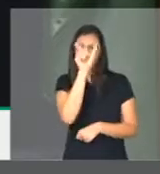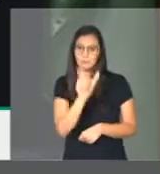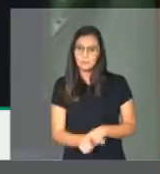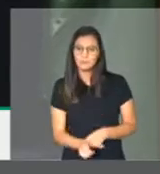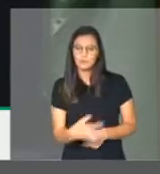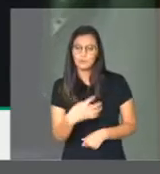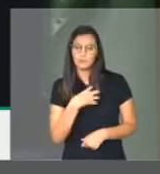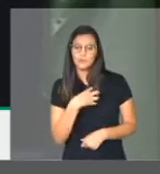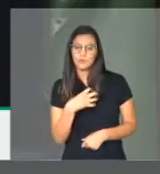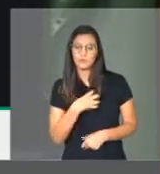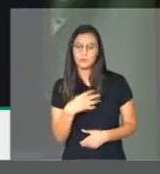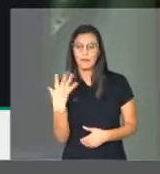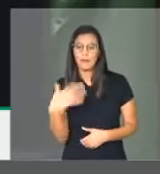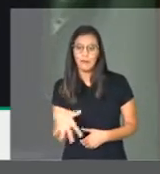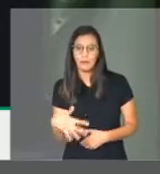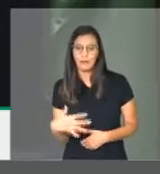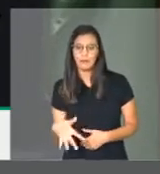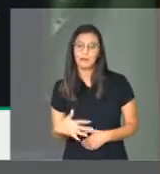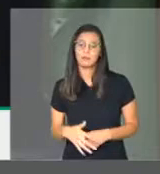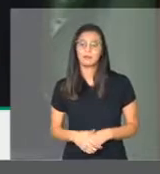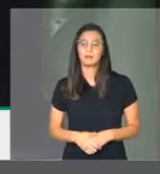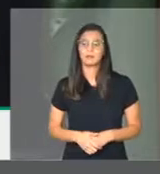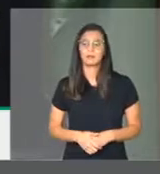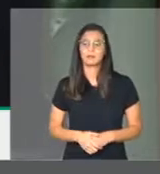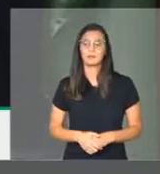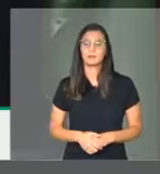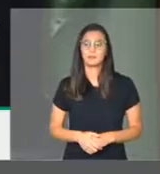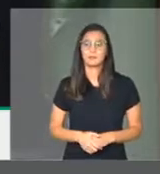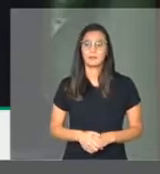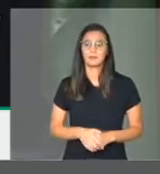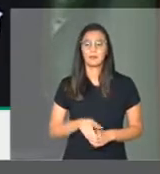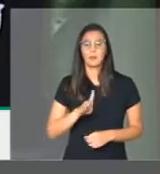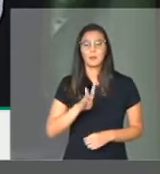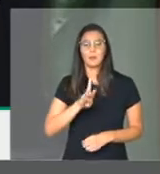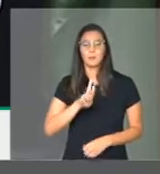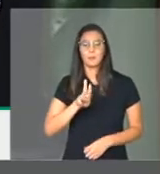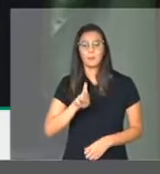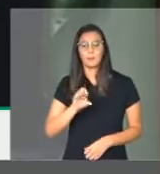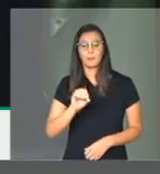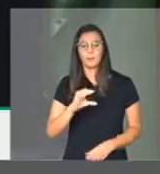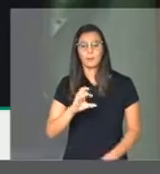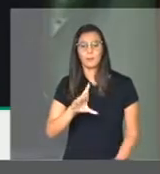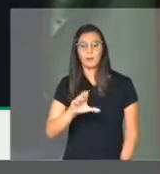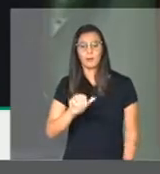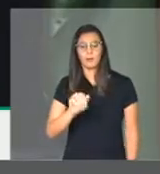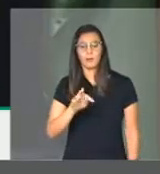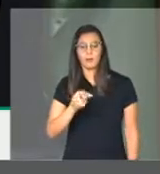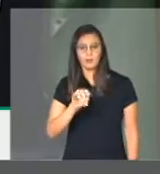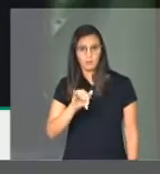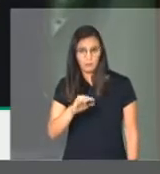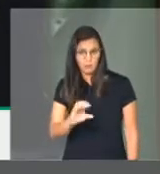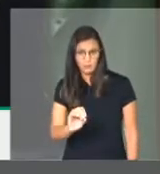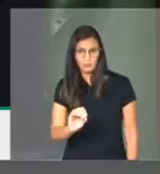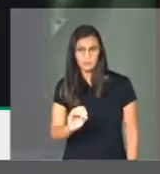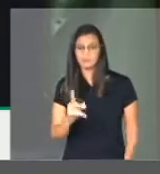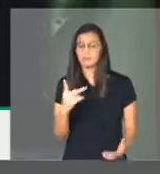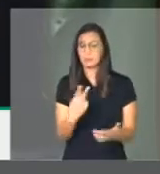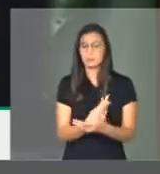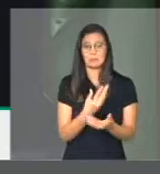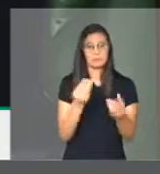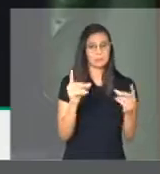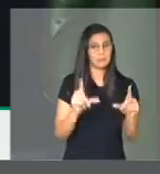caro, perdulário, patrimonialista, burocrático, corporativo,